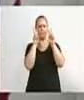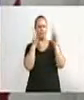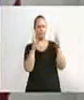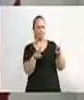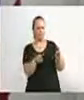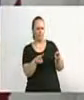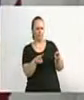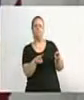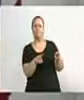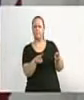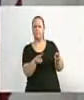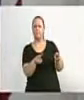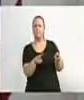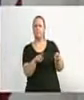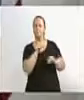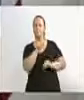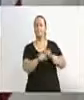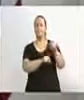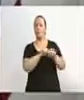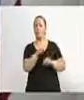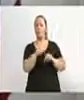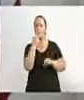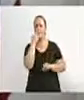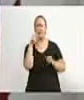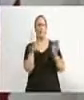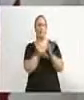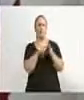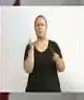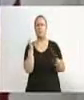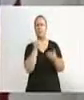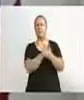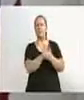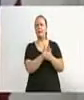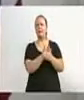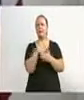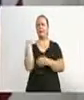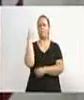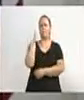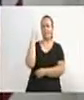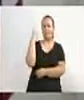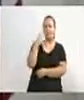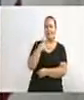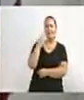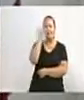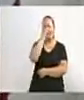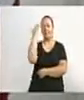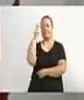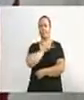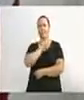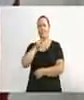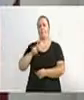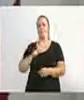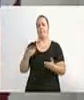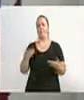gestores públicos, é uma criminalização do político e do gestor público. Eu vou dar um exemplo para vocês.